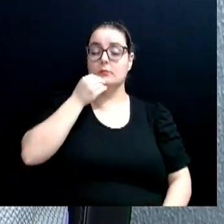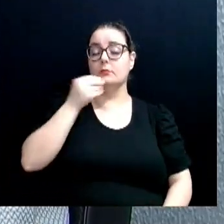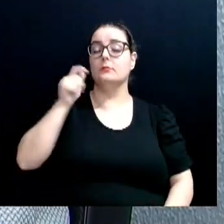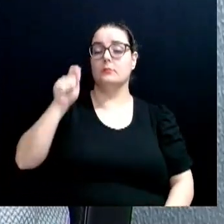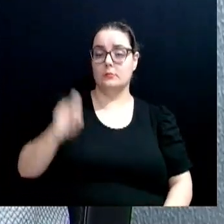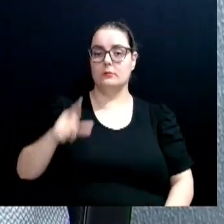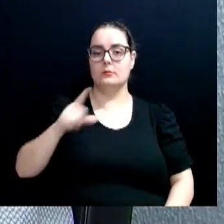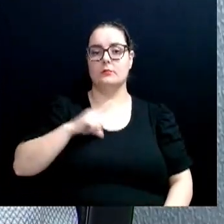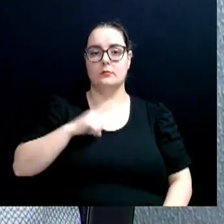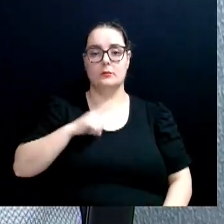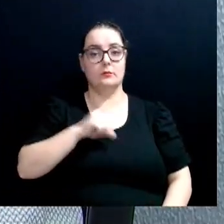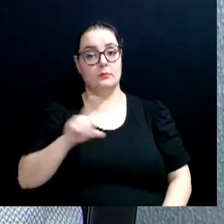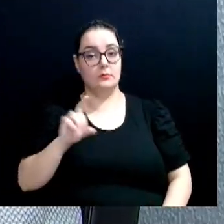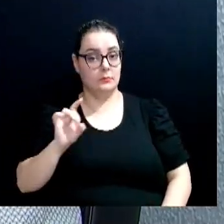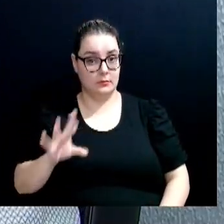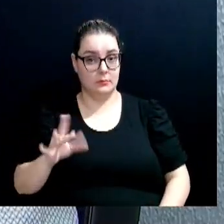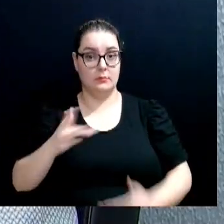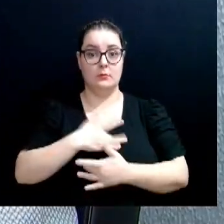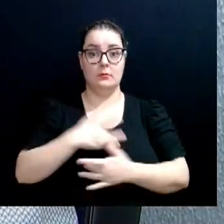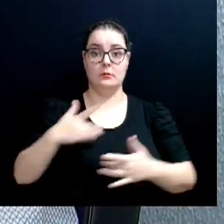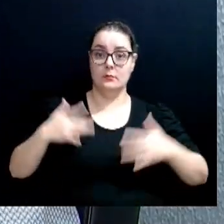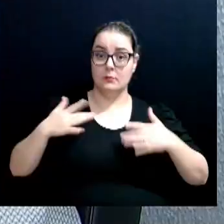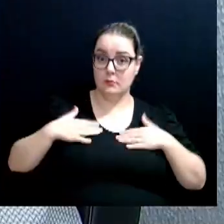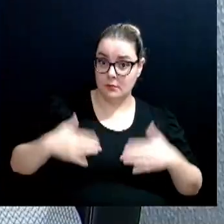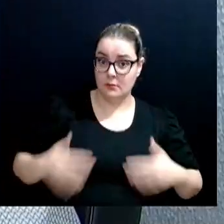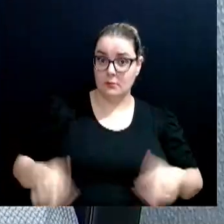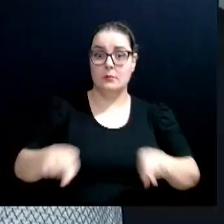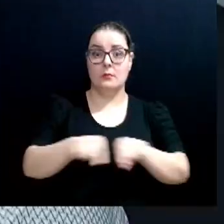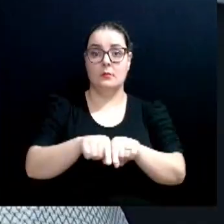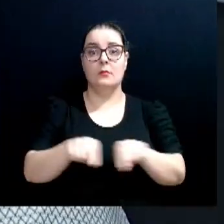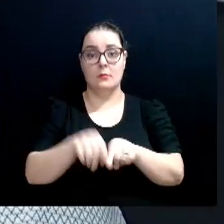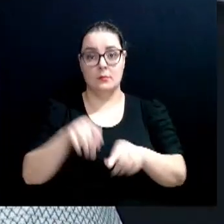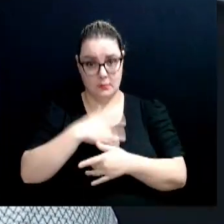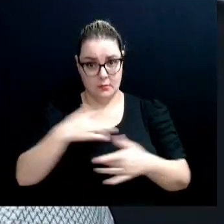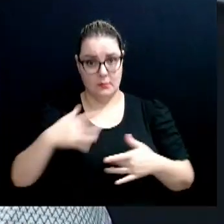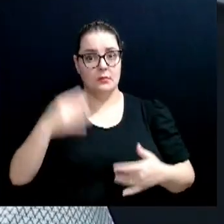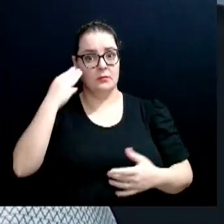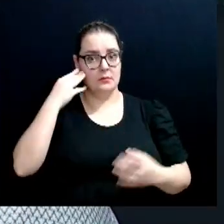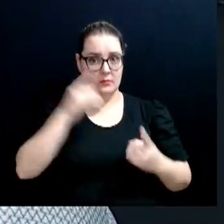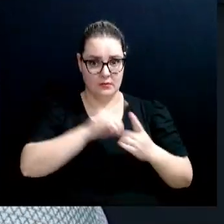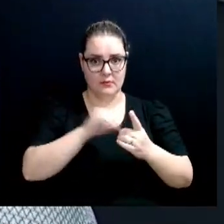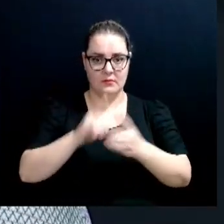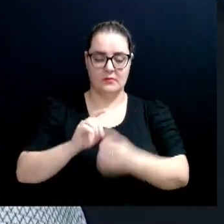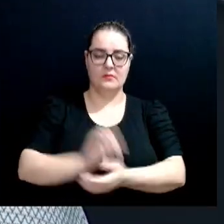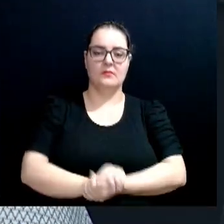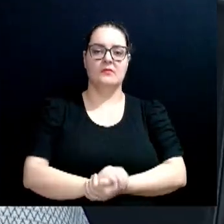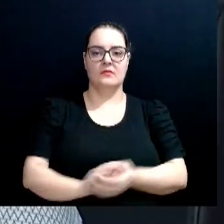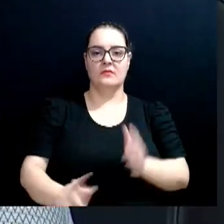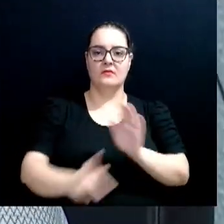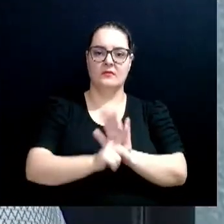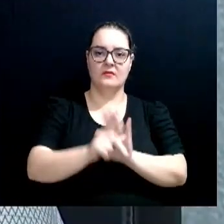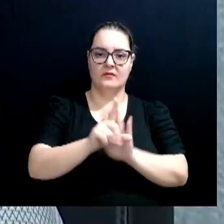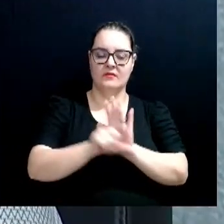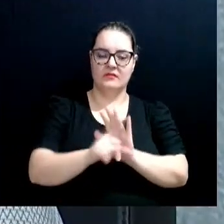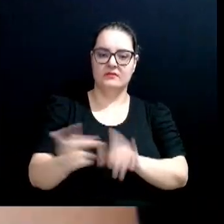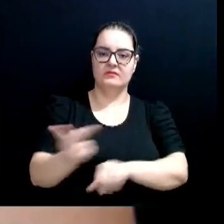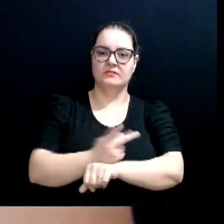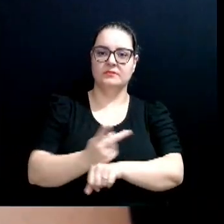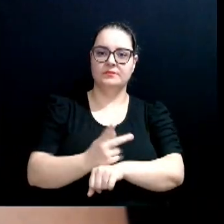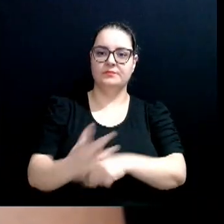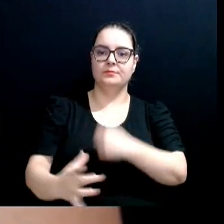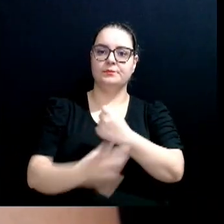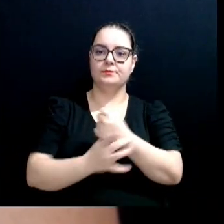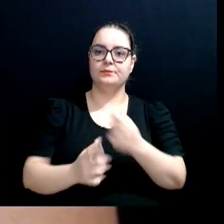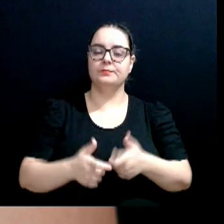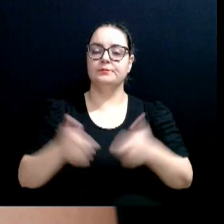sua saúde física, mas também a sua saúde mental atendida. O projeto de lei busca assegurar maior efetividade